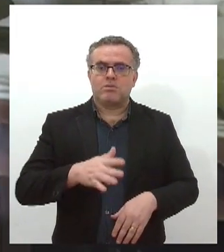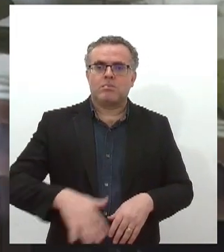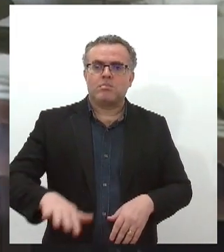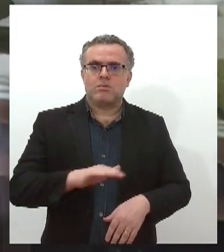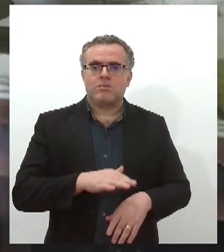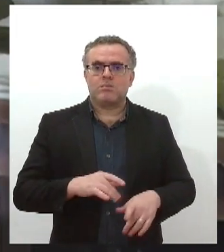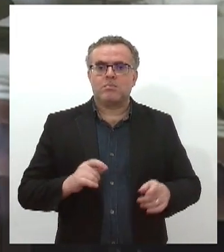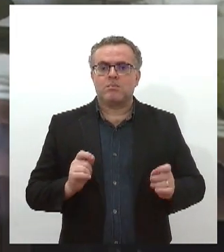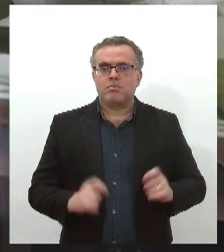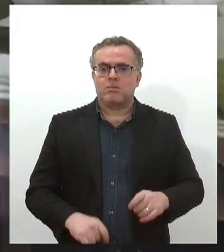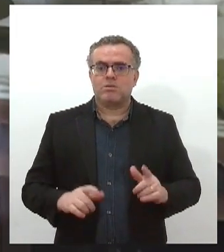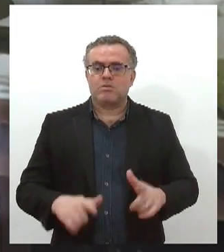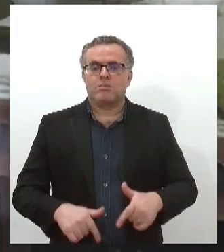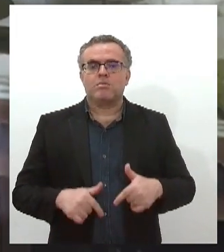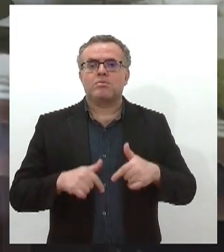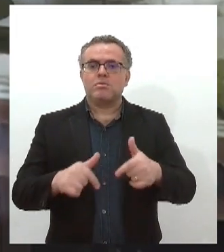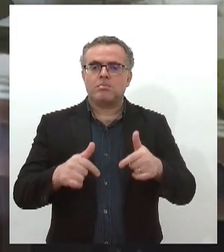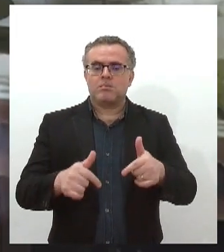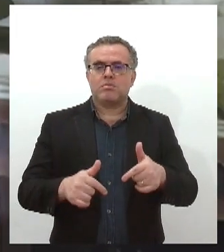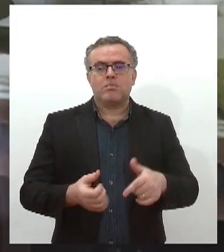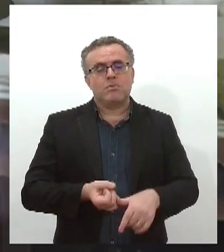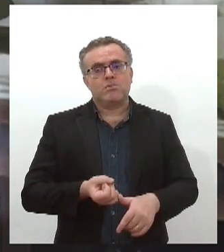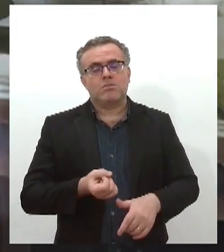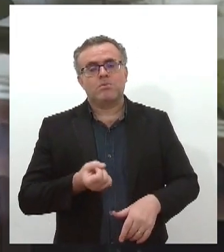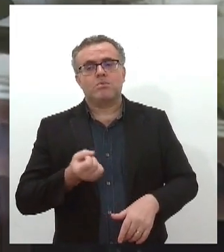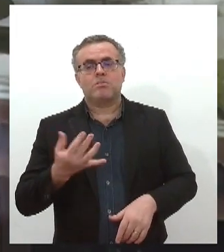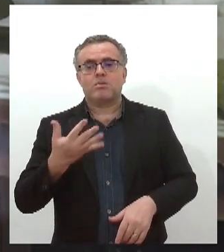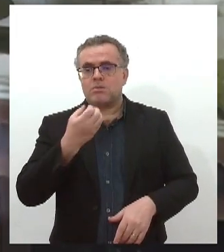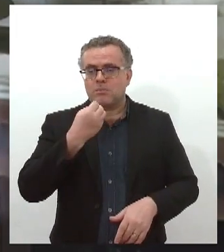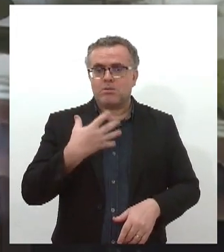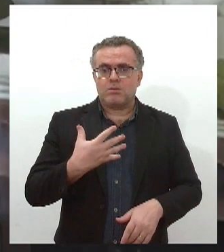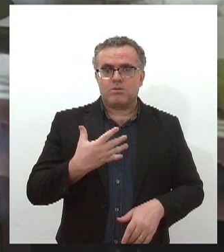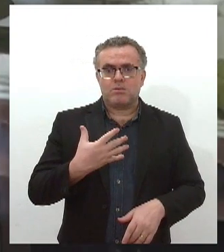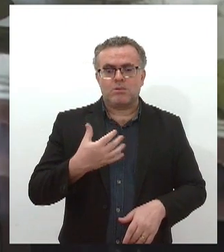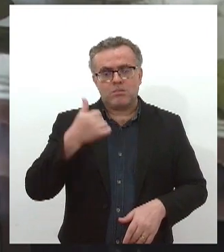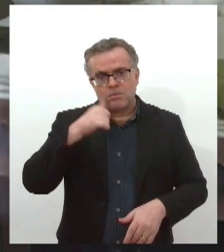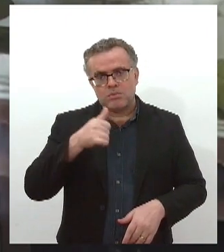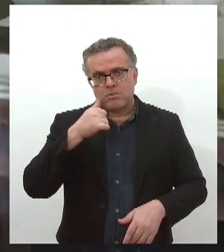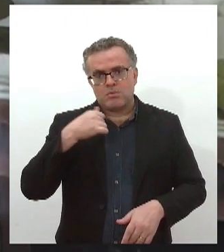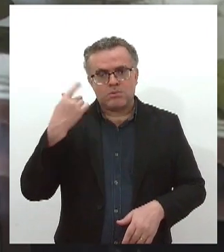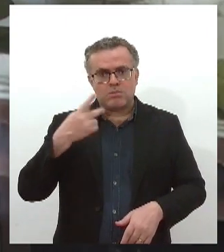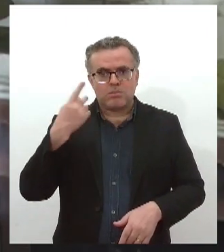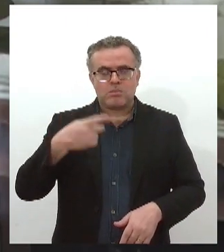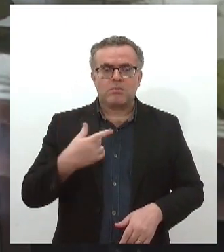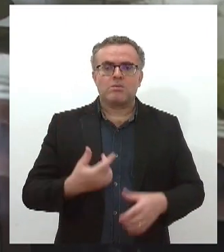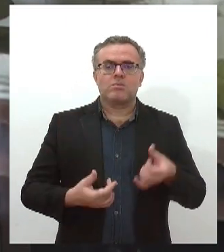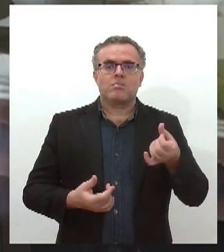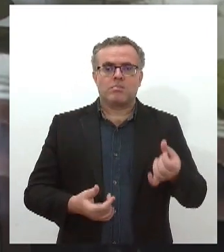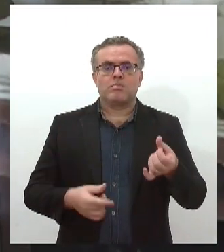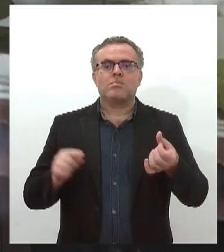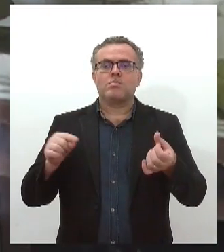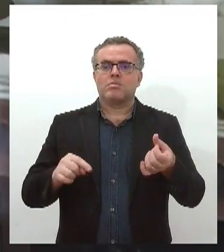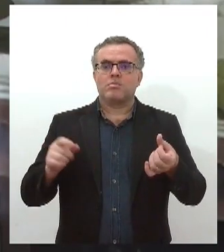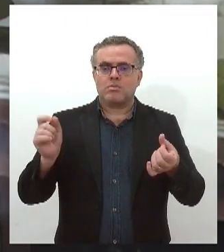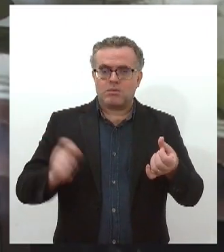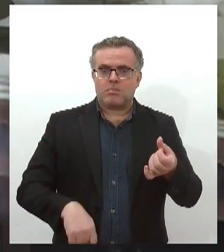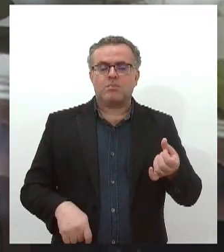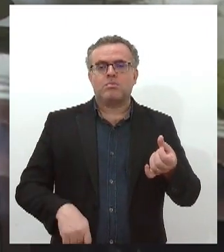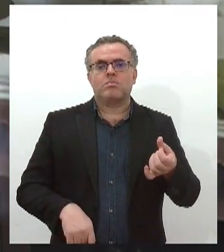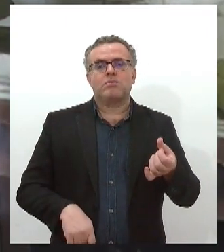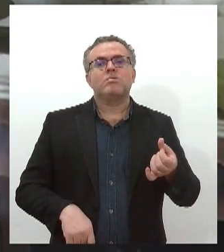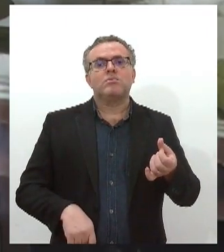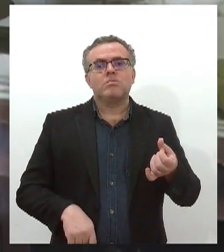muito mais, né? Mas pelo menos os 6 de 2002 seria interessantíssimo. E aqui tivemos